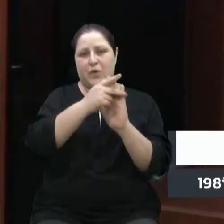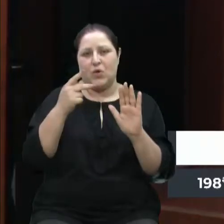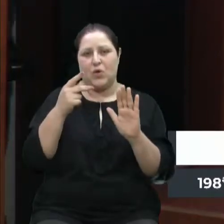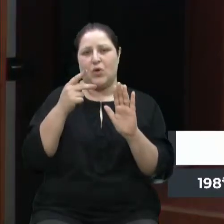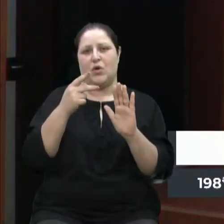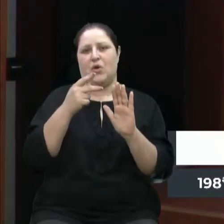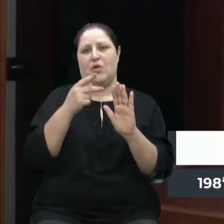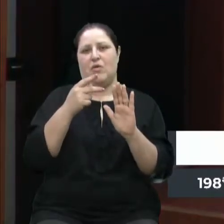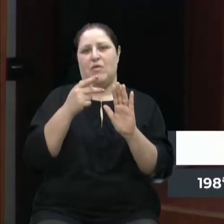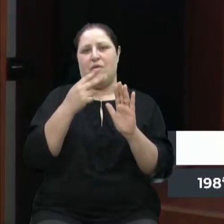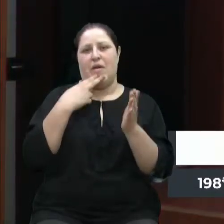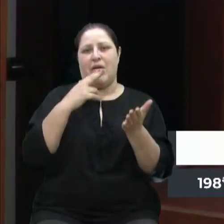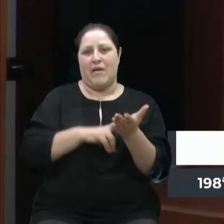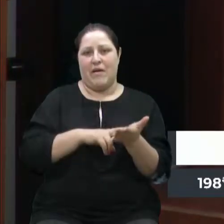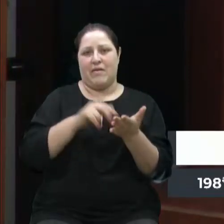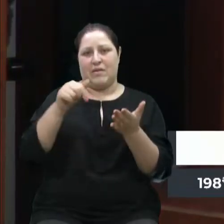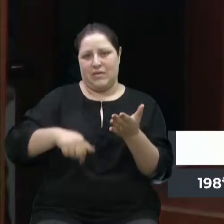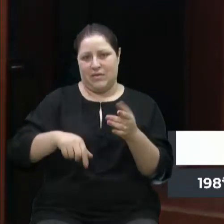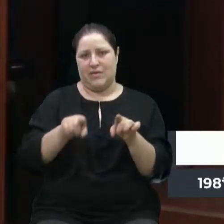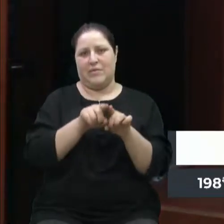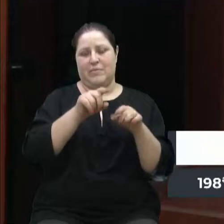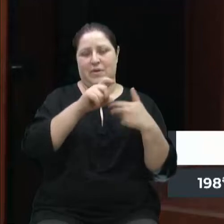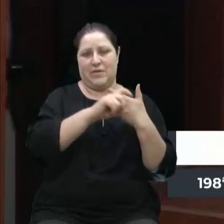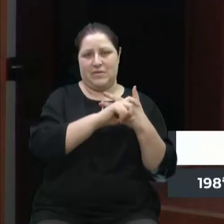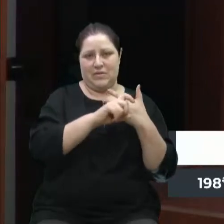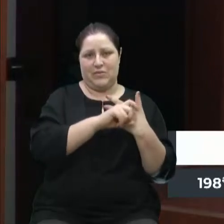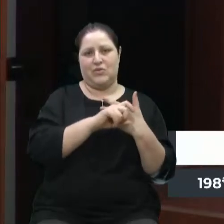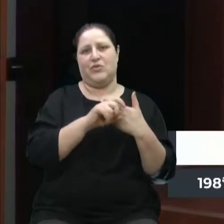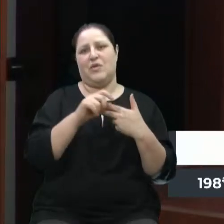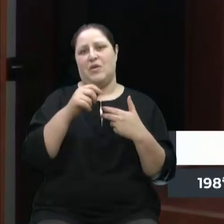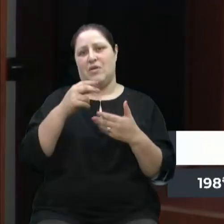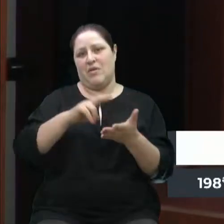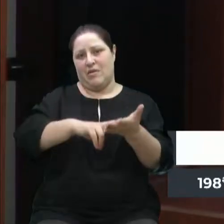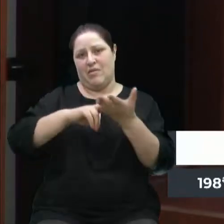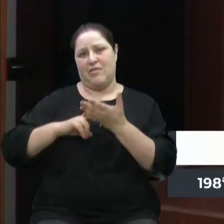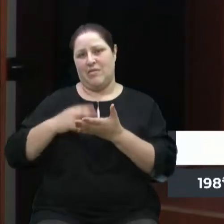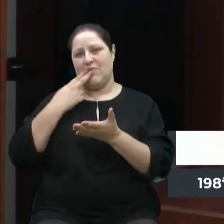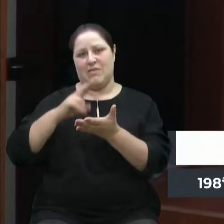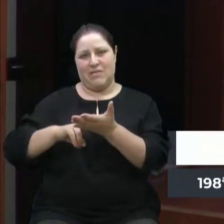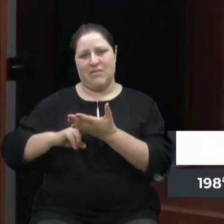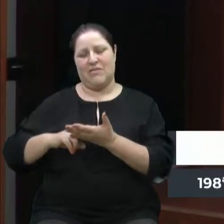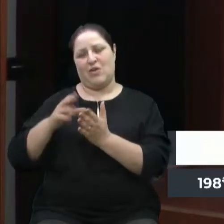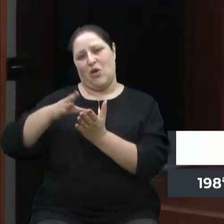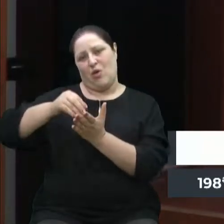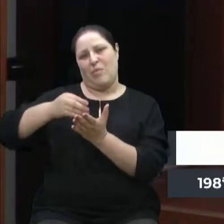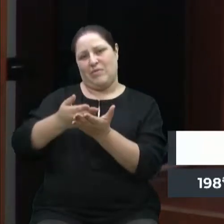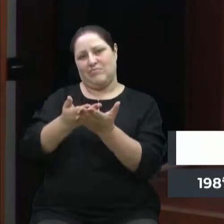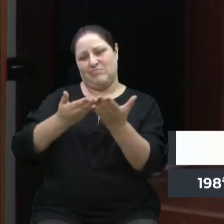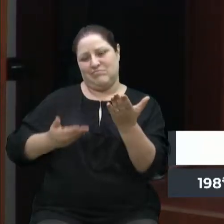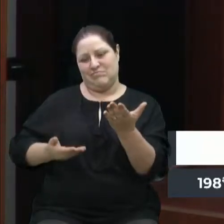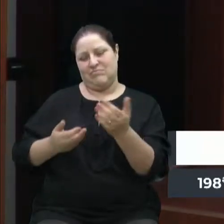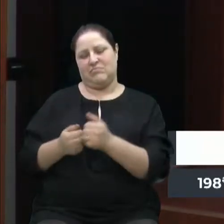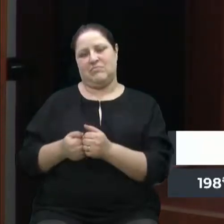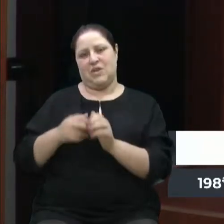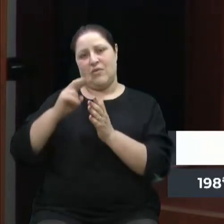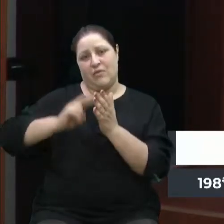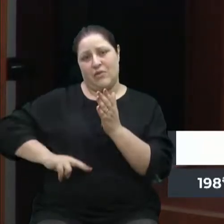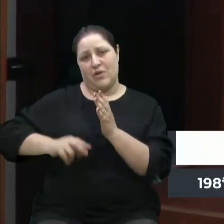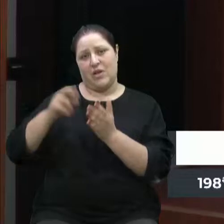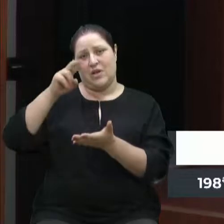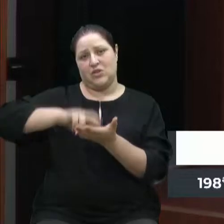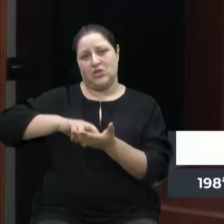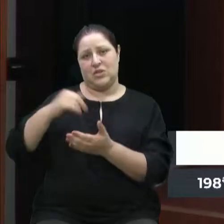no município e me encaminharam uma cópia ao gabinete. Então, faço questão de fazer a leitura, até para deixar registrado da importância e